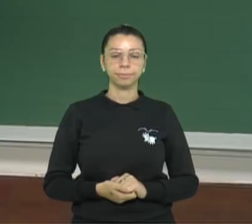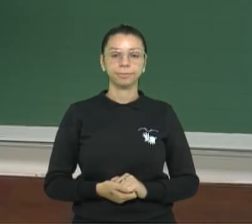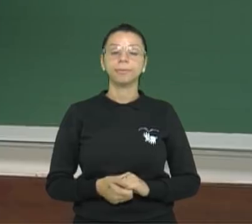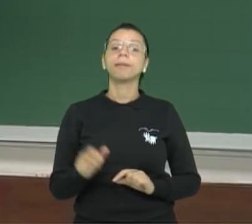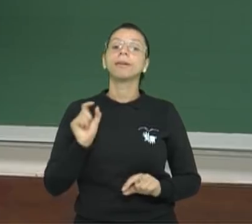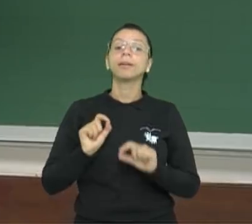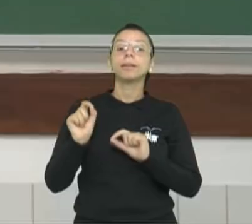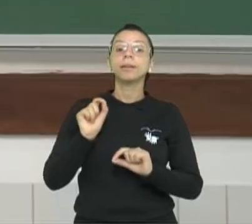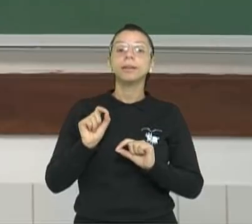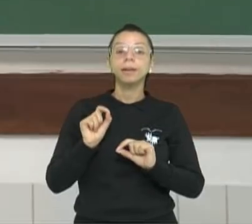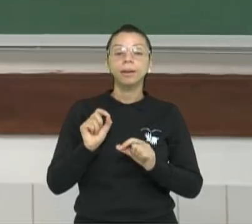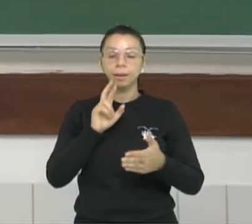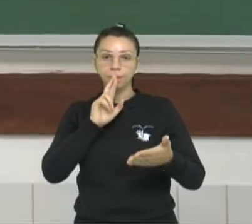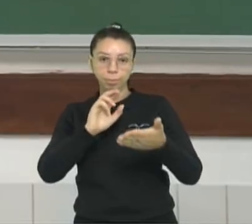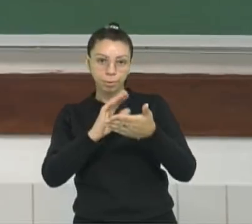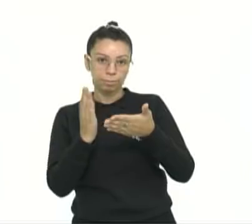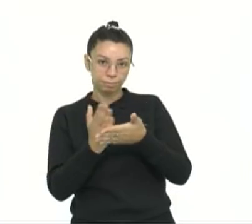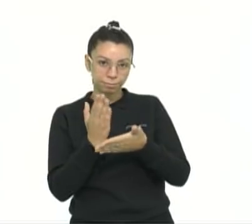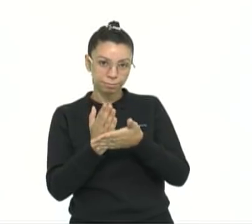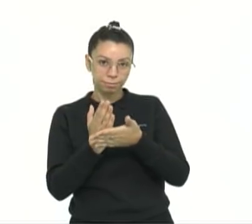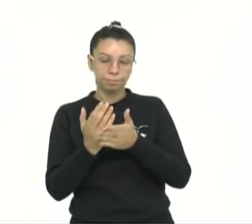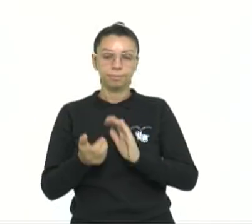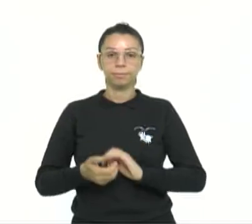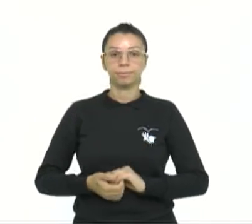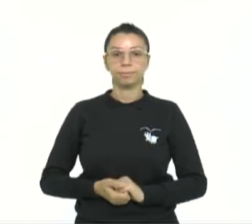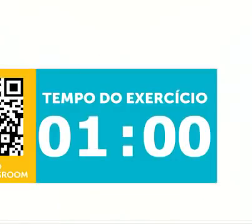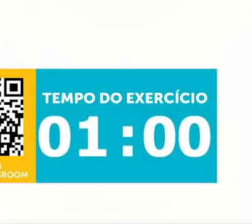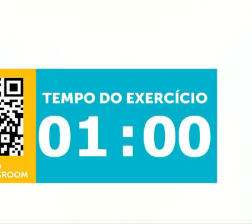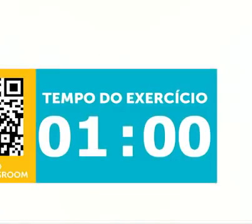Quem é? Vamos lá? Anota aí no teu caderno.